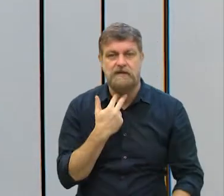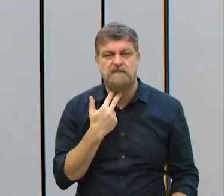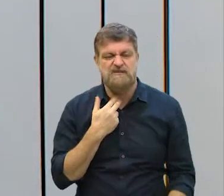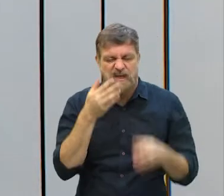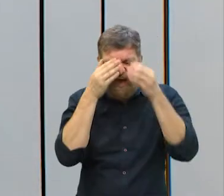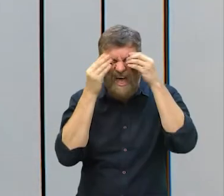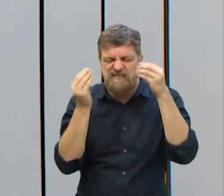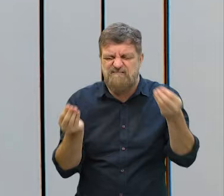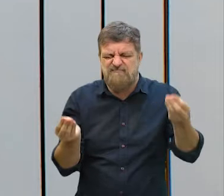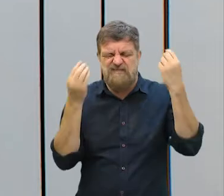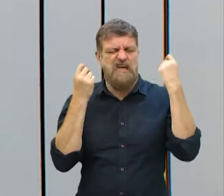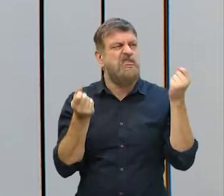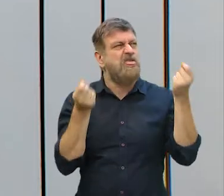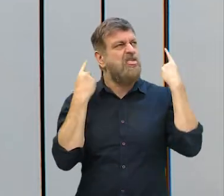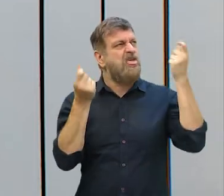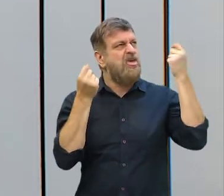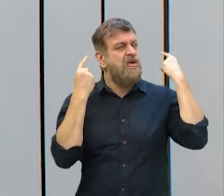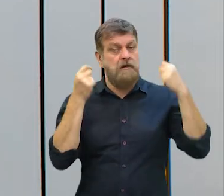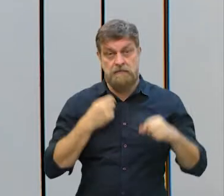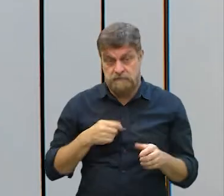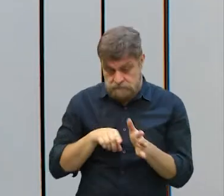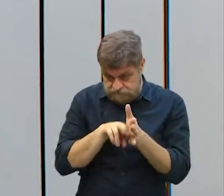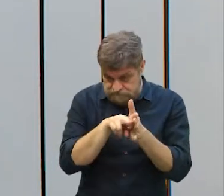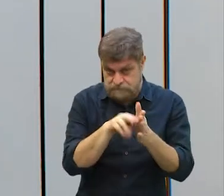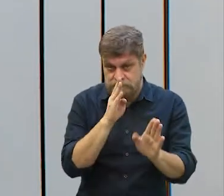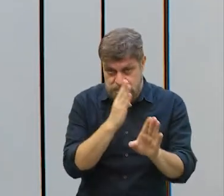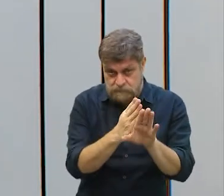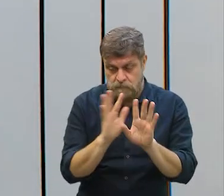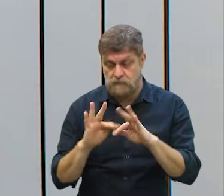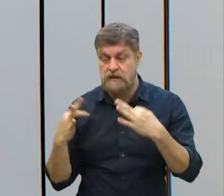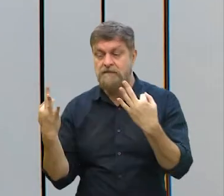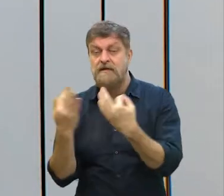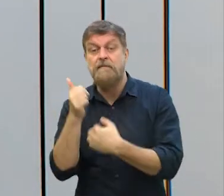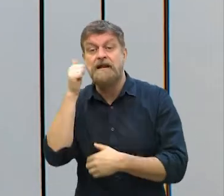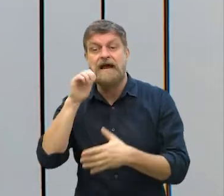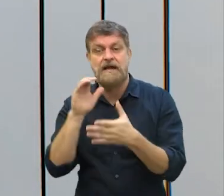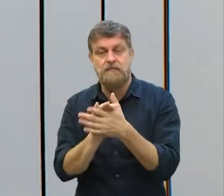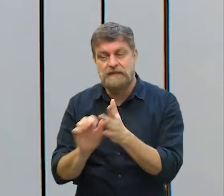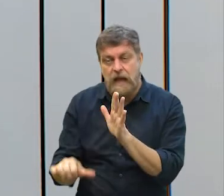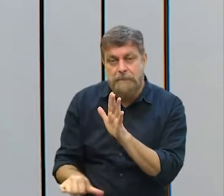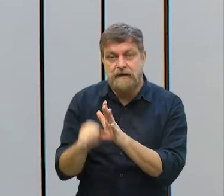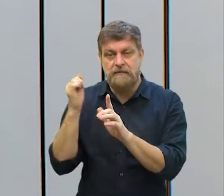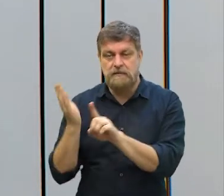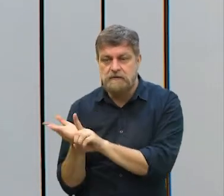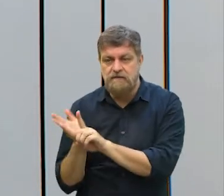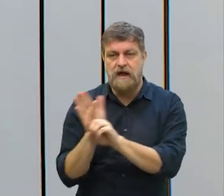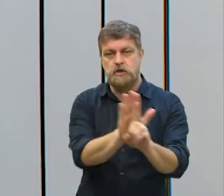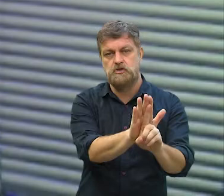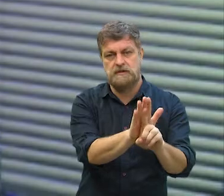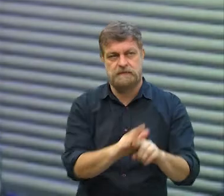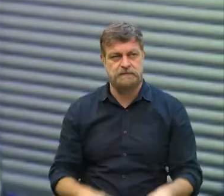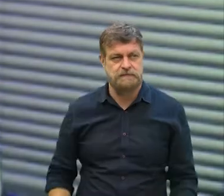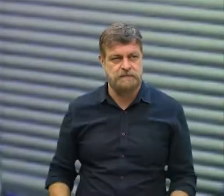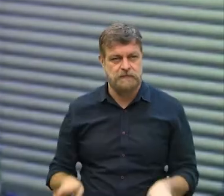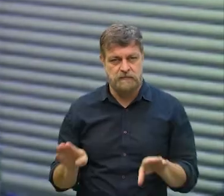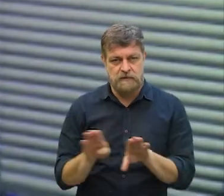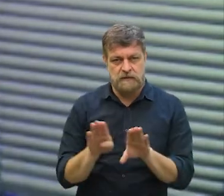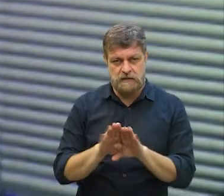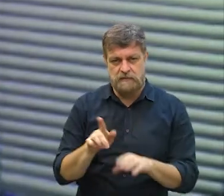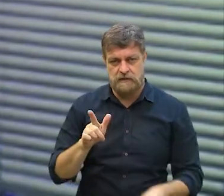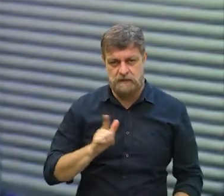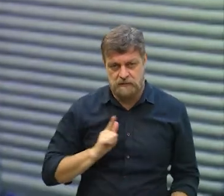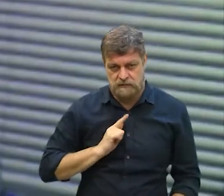não pode deixar para lá, porque tem que correr atrás e diagnosticar. E a família, a esposa, é em primeiro lugar para te ajudar. E além disso,